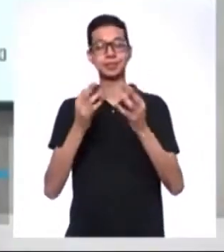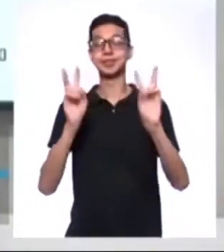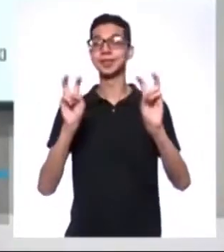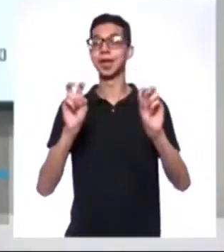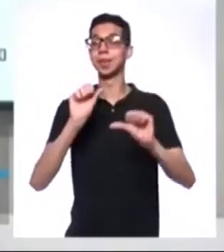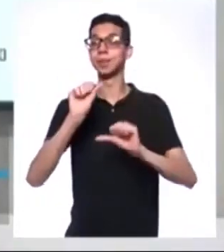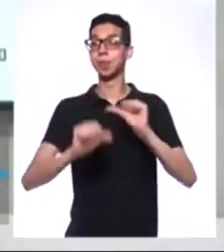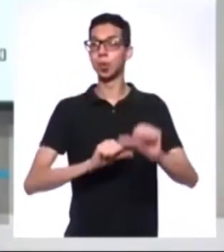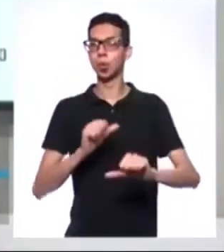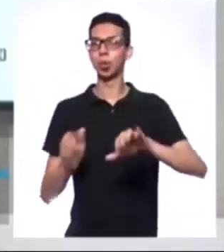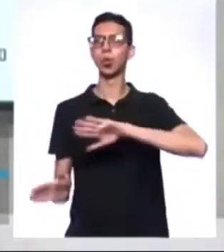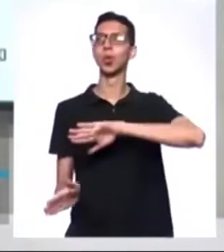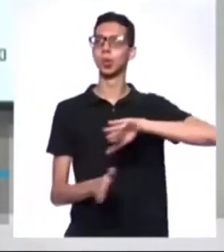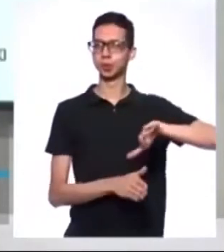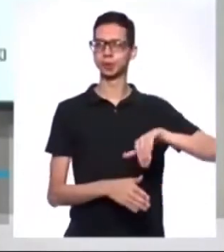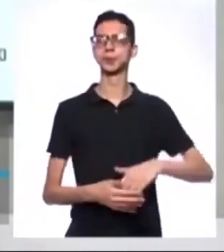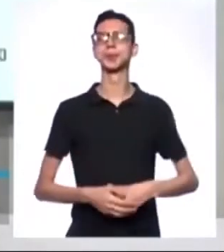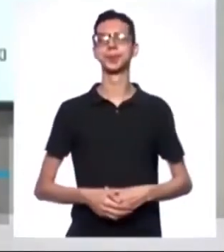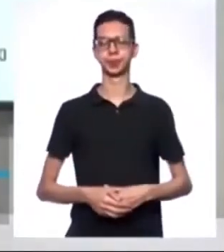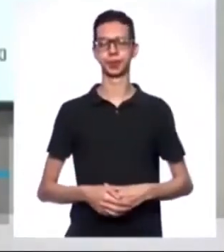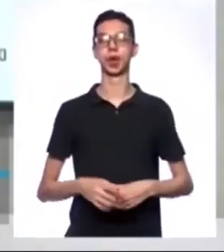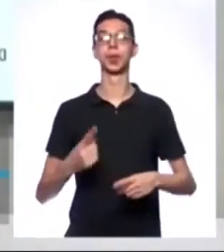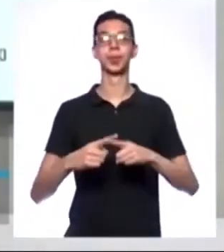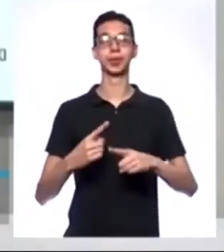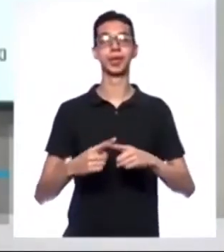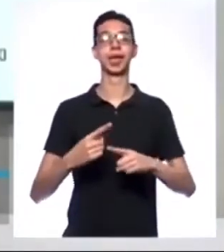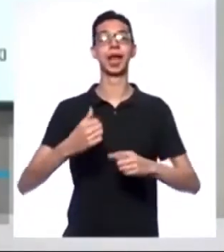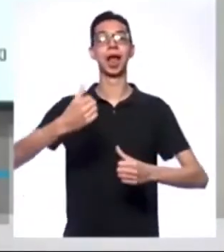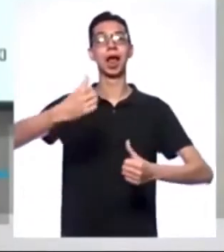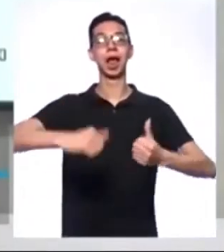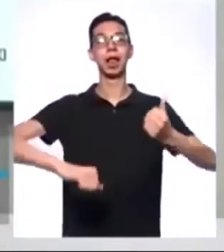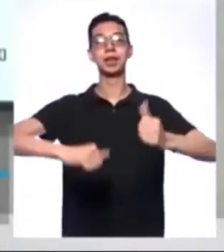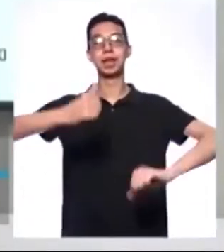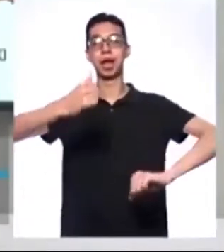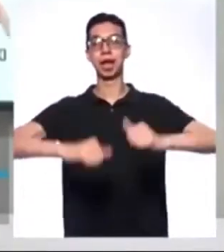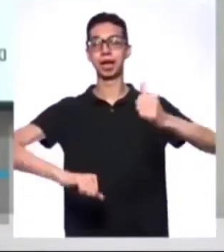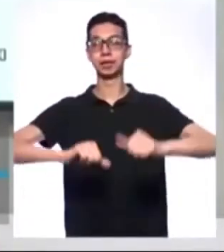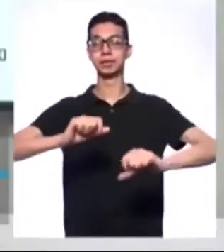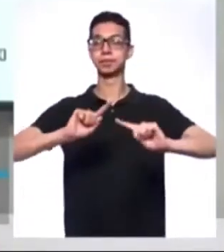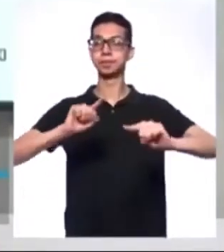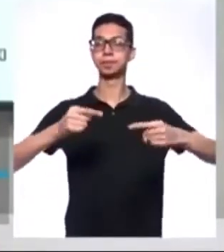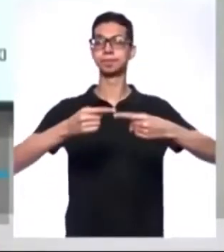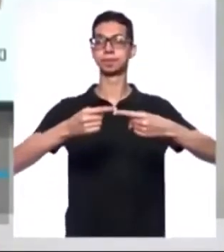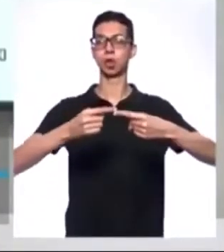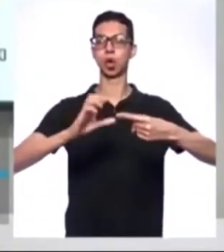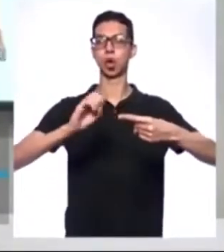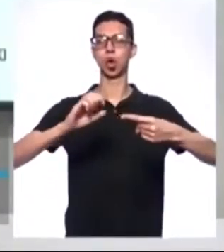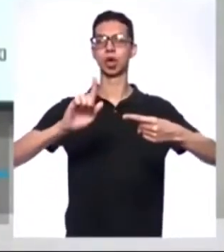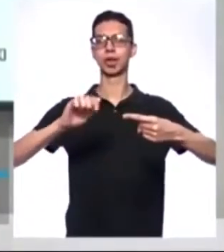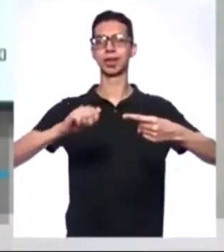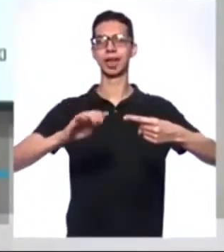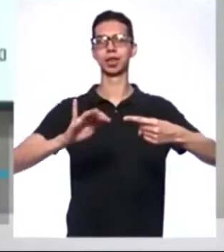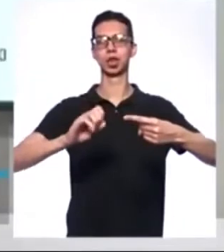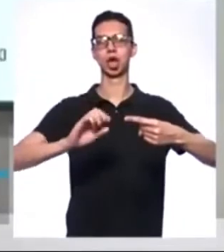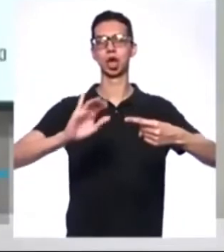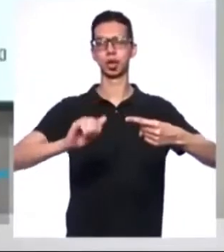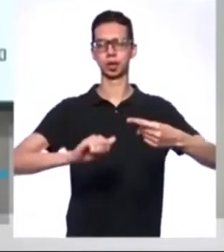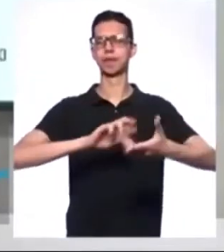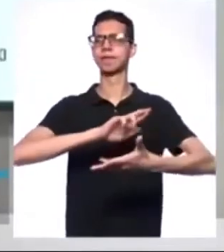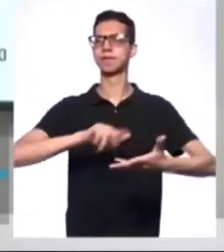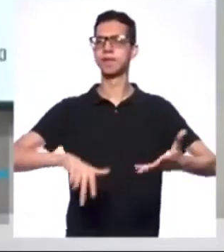tema é porque análise combinatória ela tem vários temas vários tópicos várias regrinhas